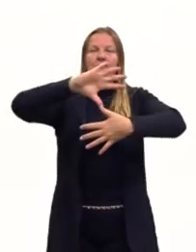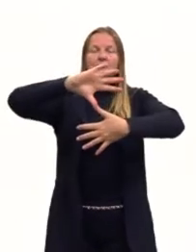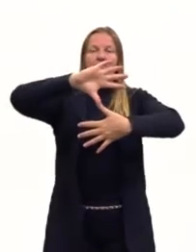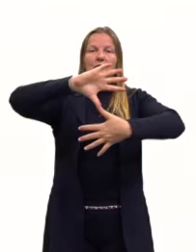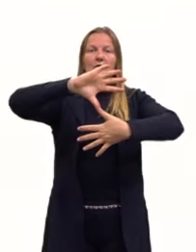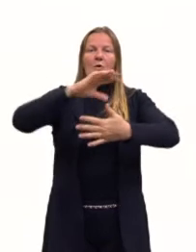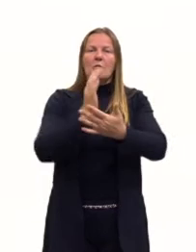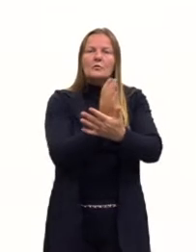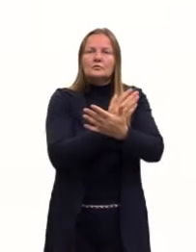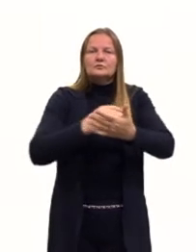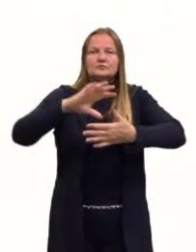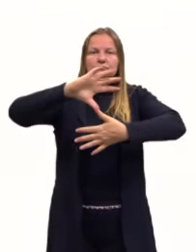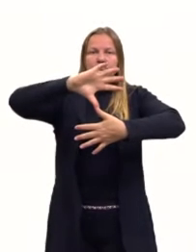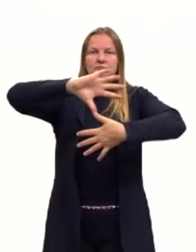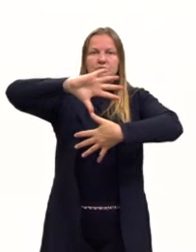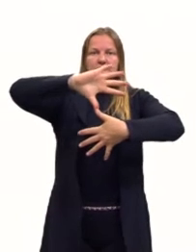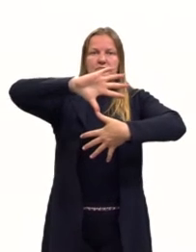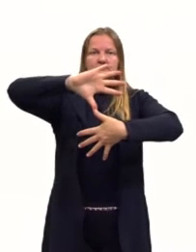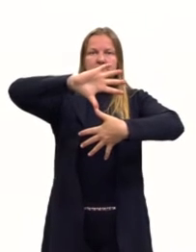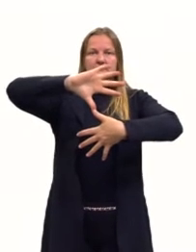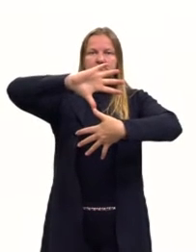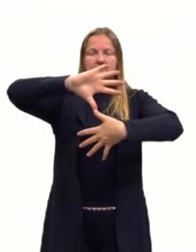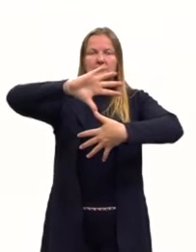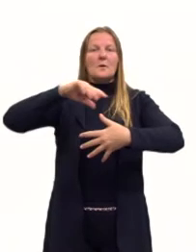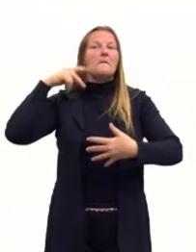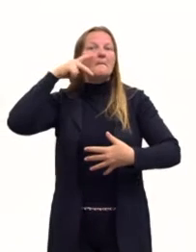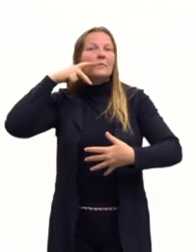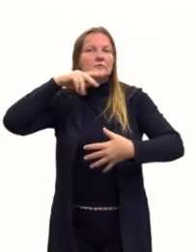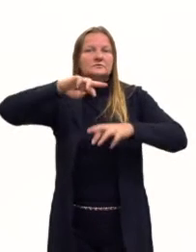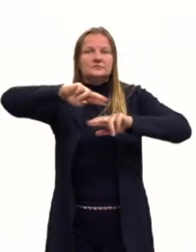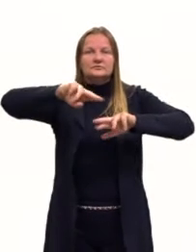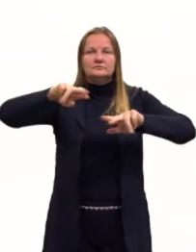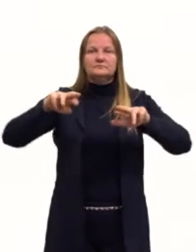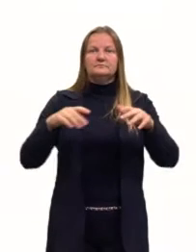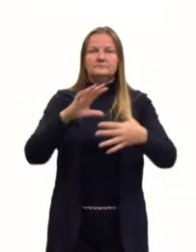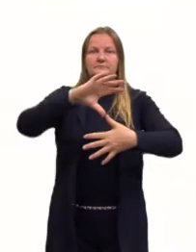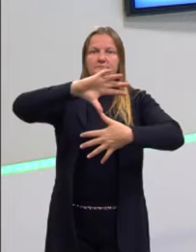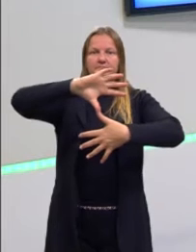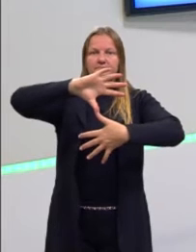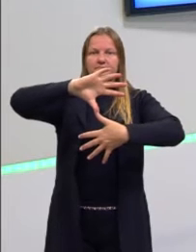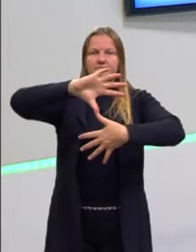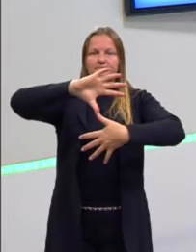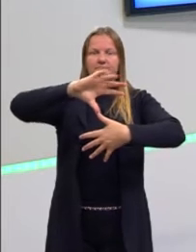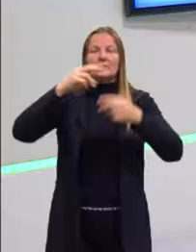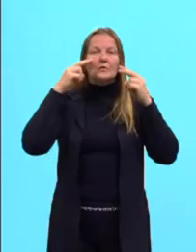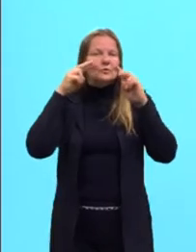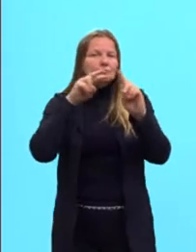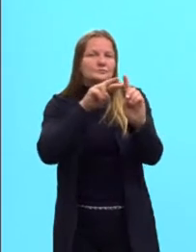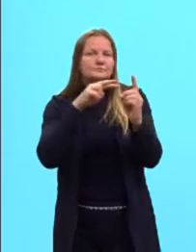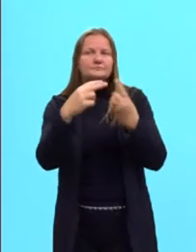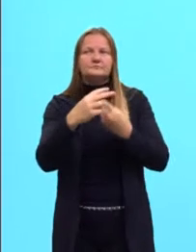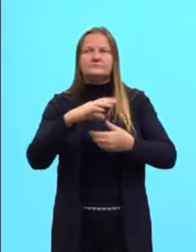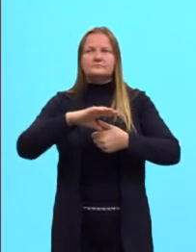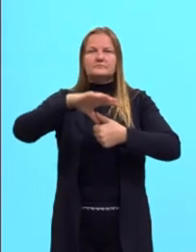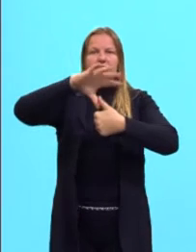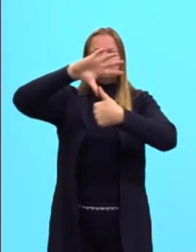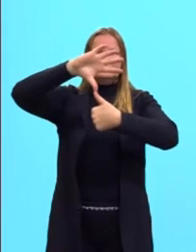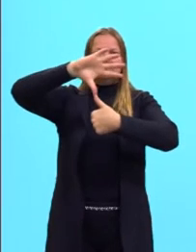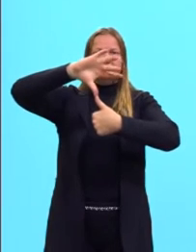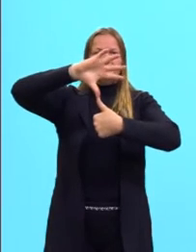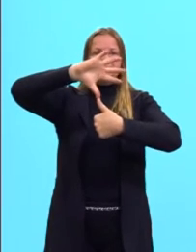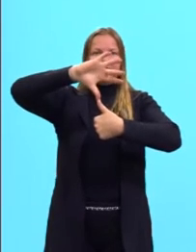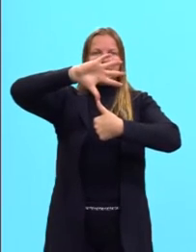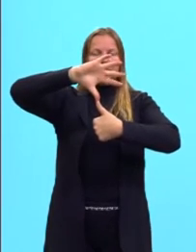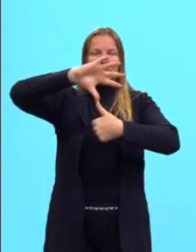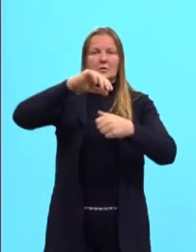e as divisões que nós temos né a divisão política principal tá Então olha só nós temos então ao norte dois